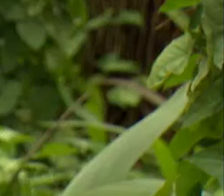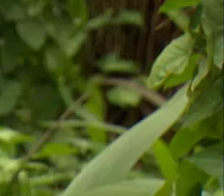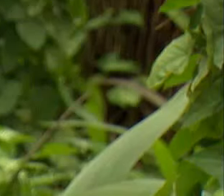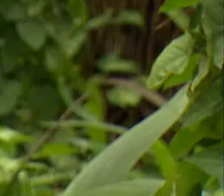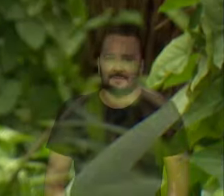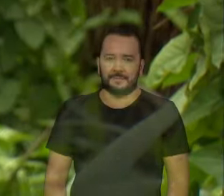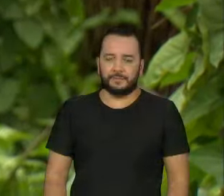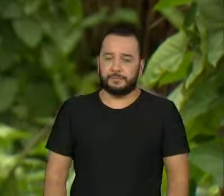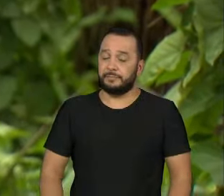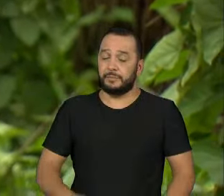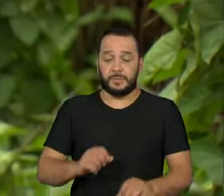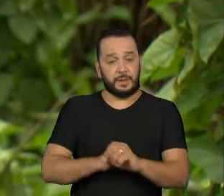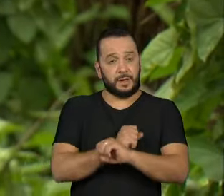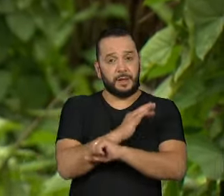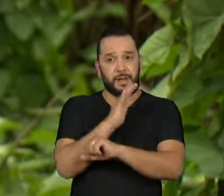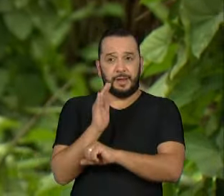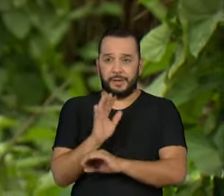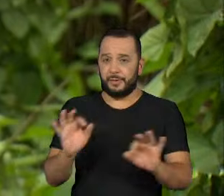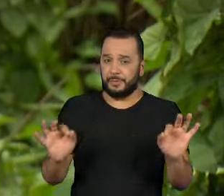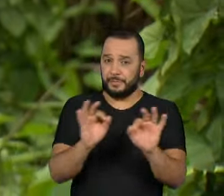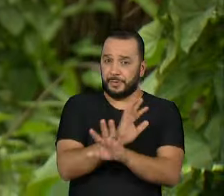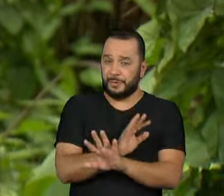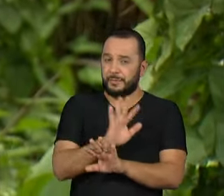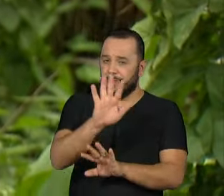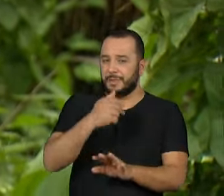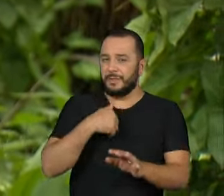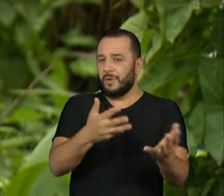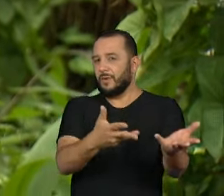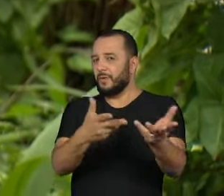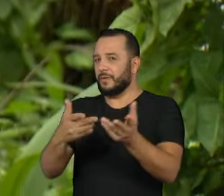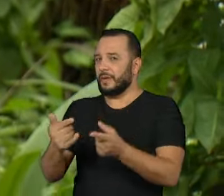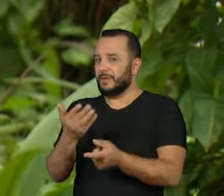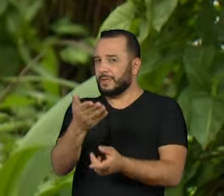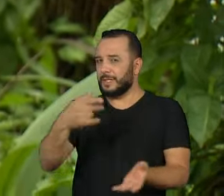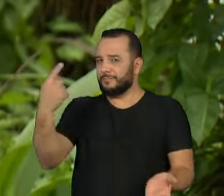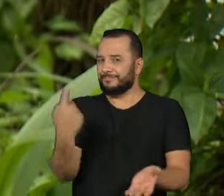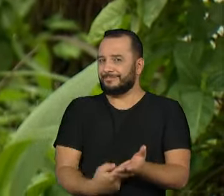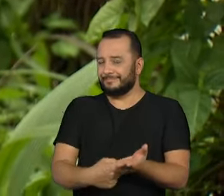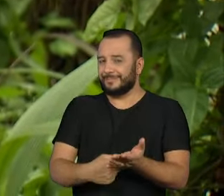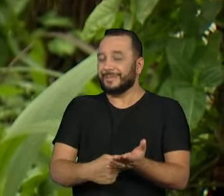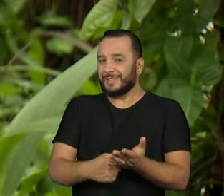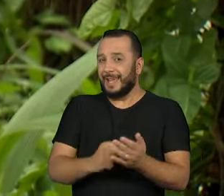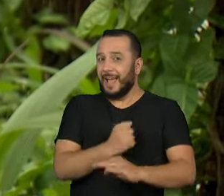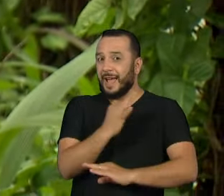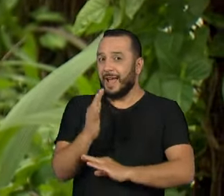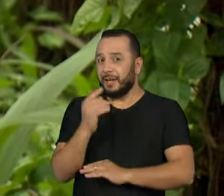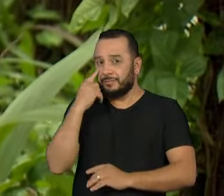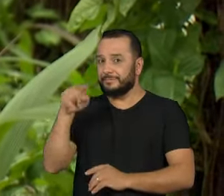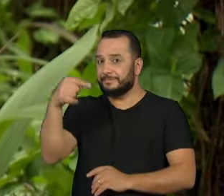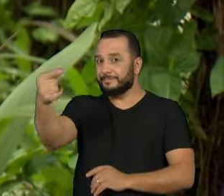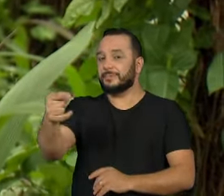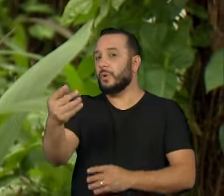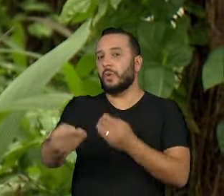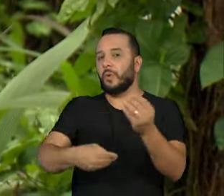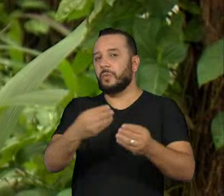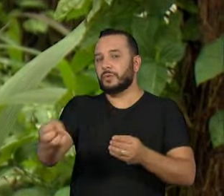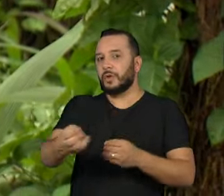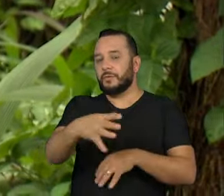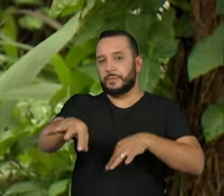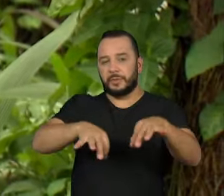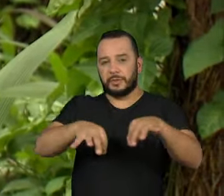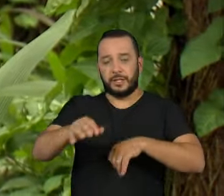E nós ficamos hoje por aqui, mas o convite está feito. No próximo Repórter Eco, você acompanha novos projetos, ações